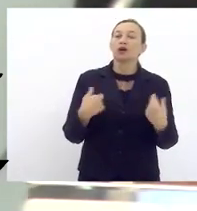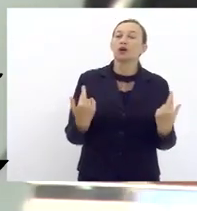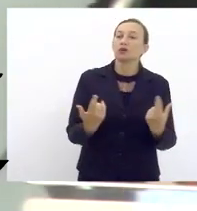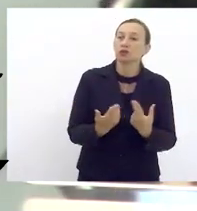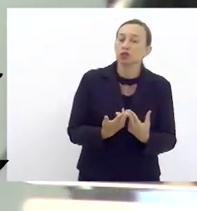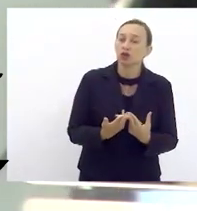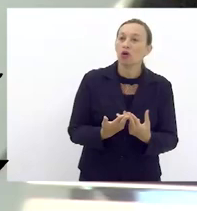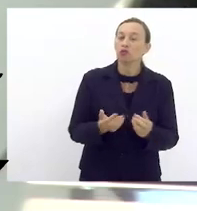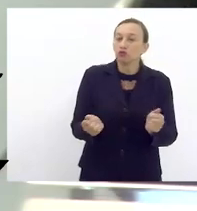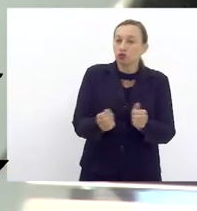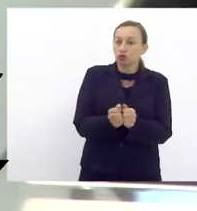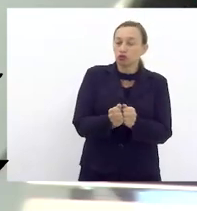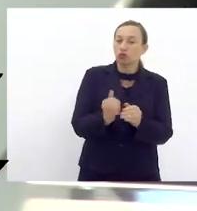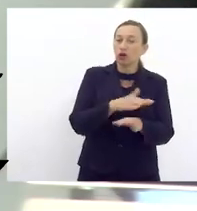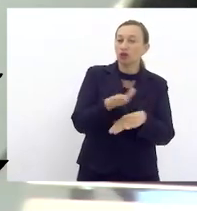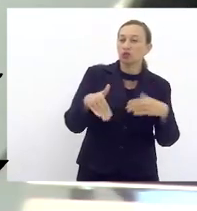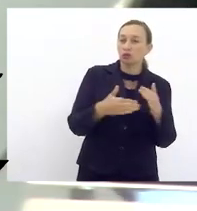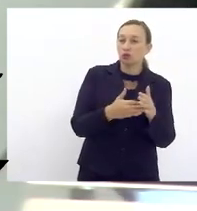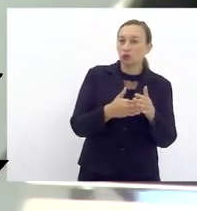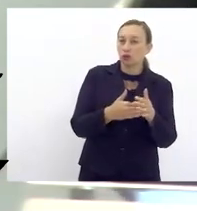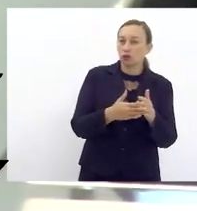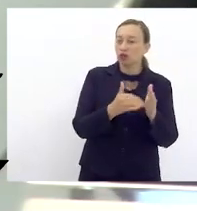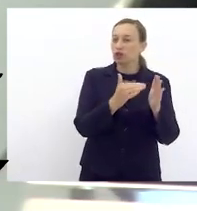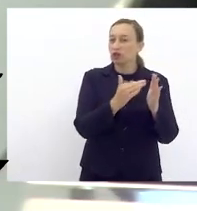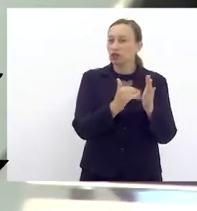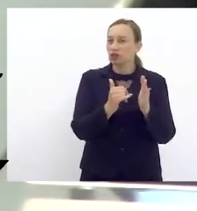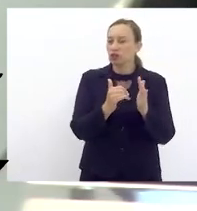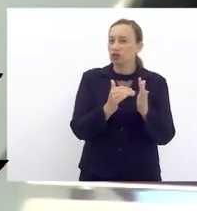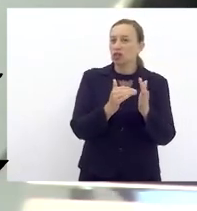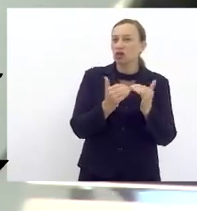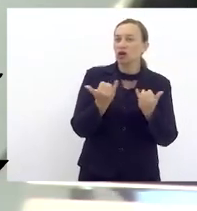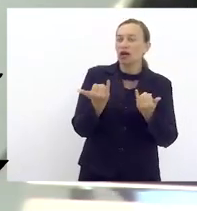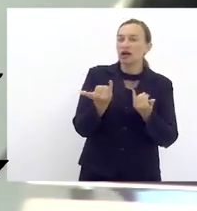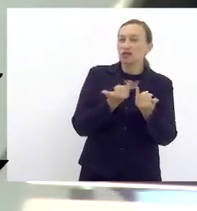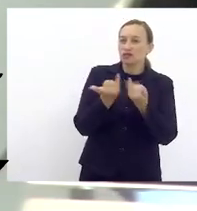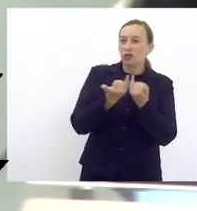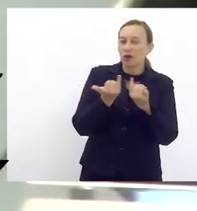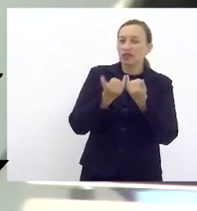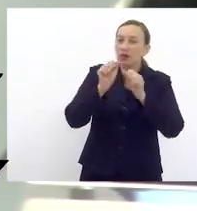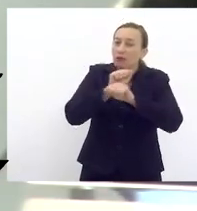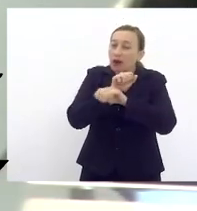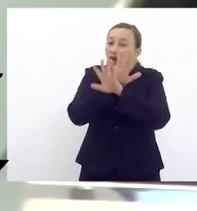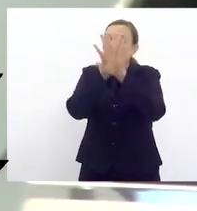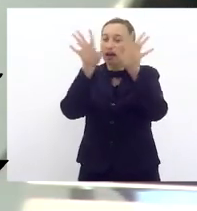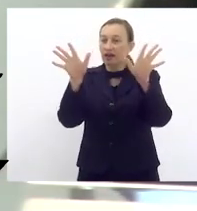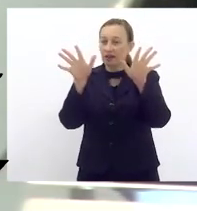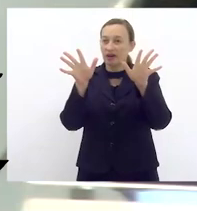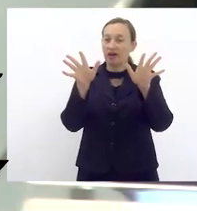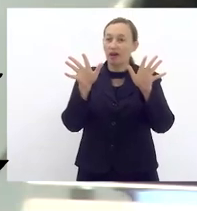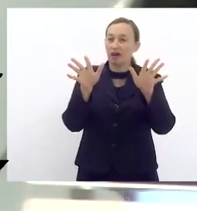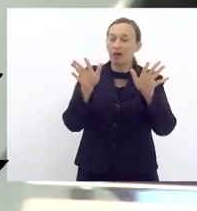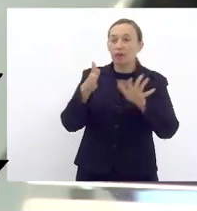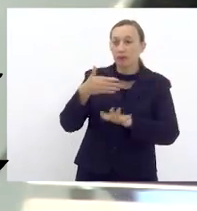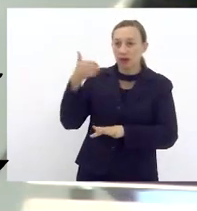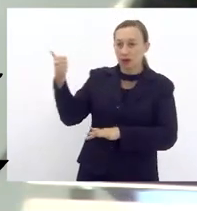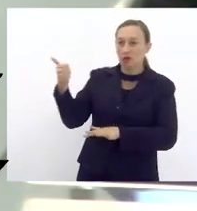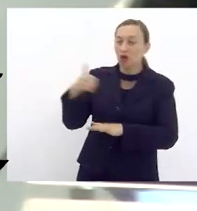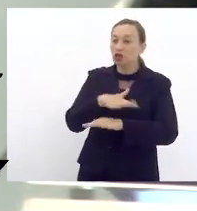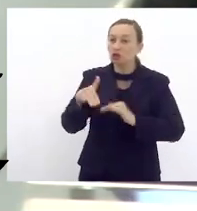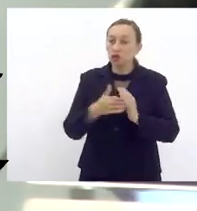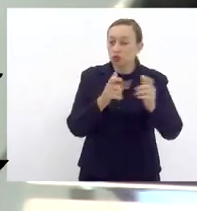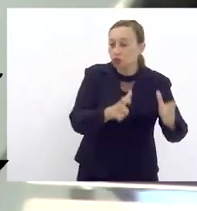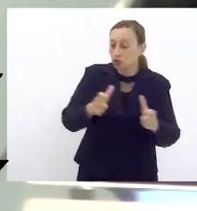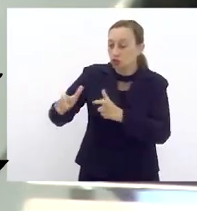visando desconstruir a manipulação das informações e desnaturalização do racismo religioso em todos os ambientes